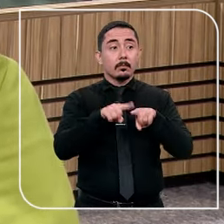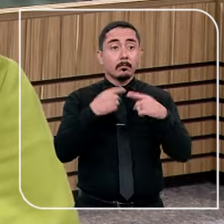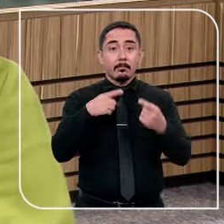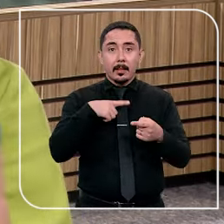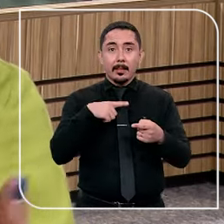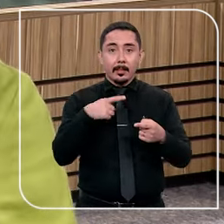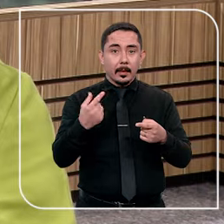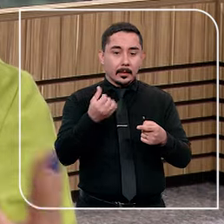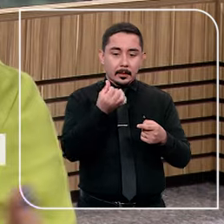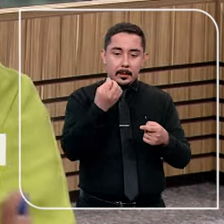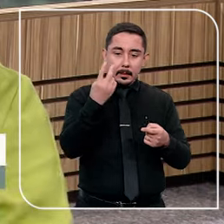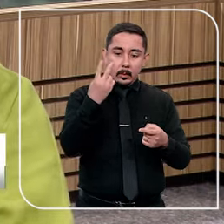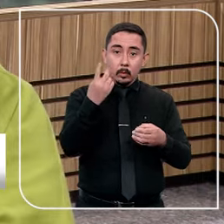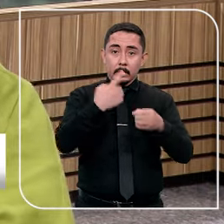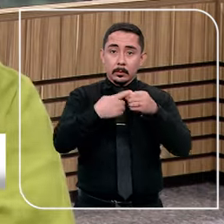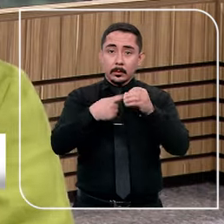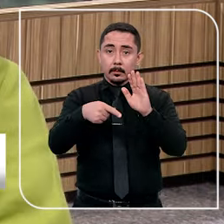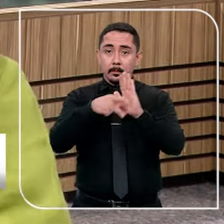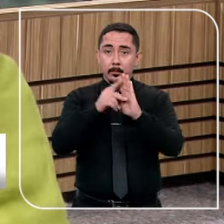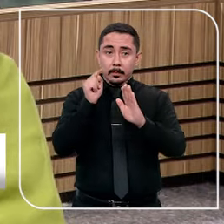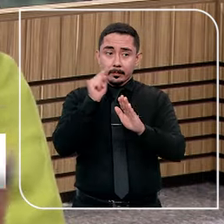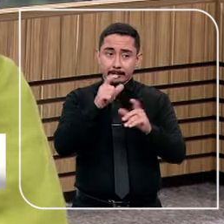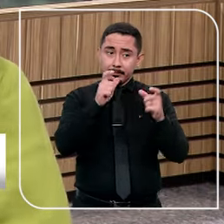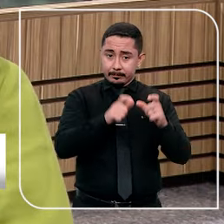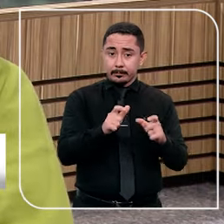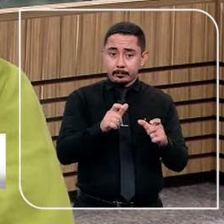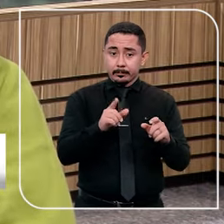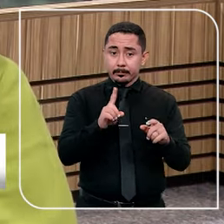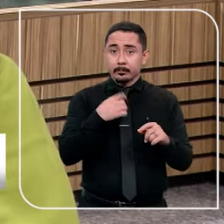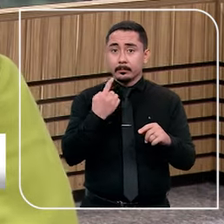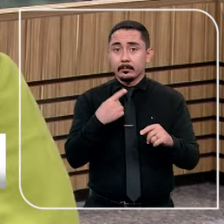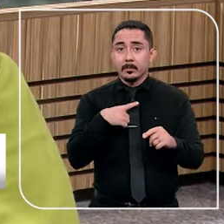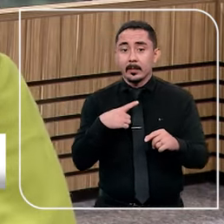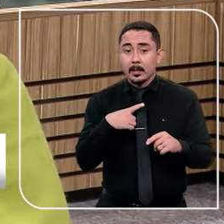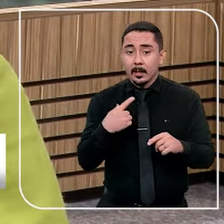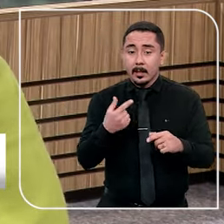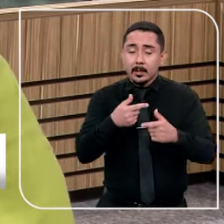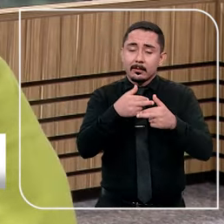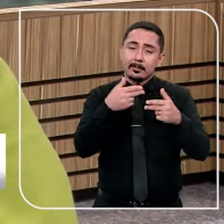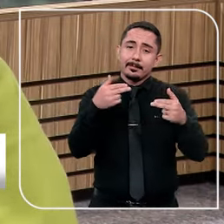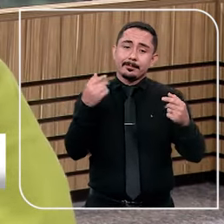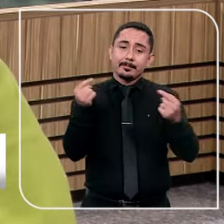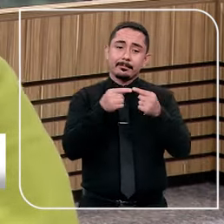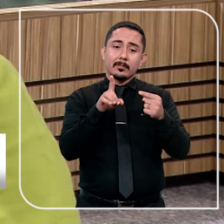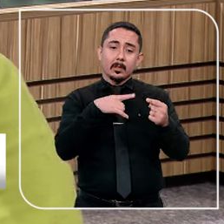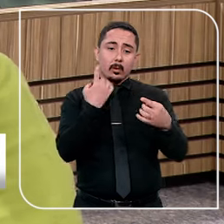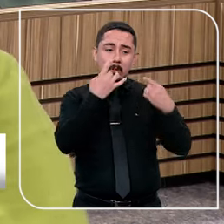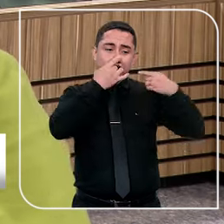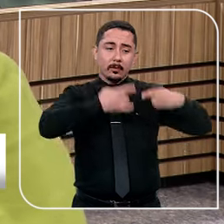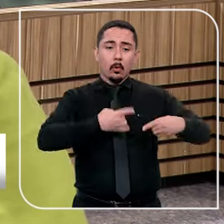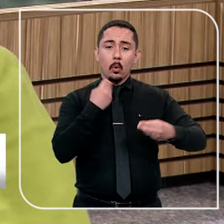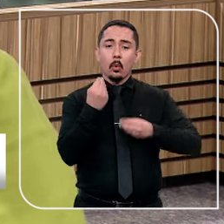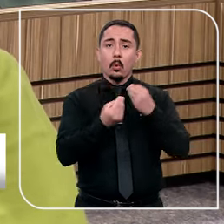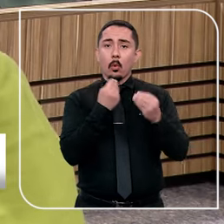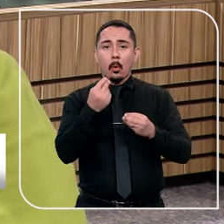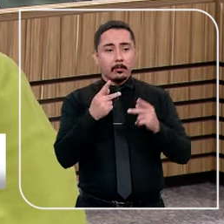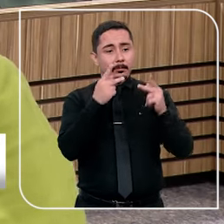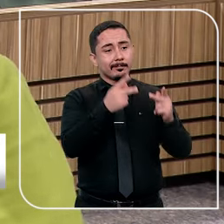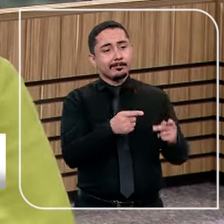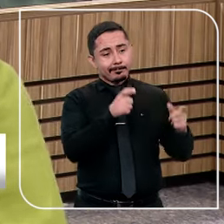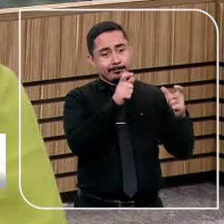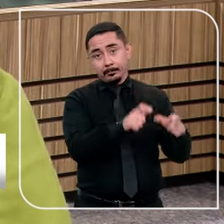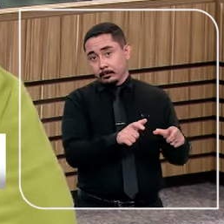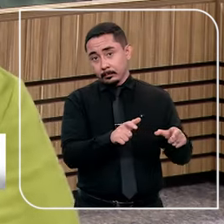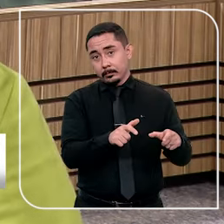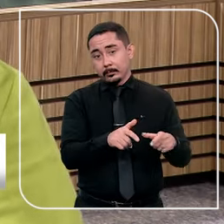tá falando de 62 comarcas que estão espalhadas e a gente tem várias situações como o nosso desafio hoje é